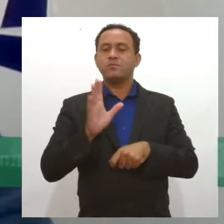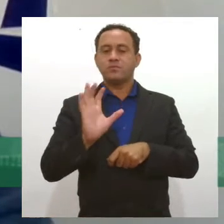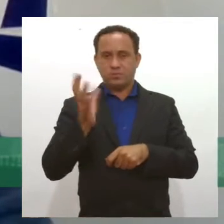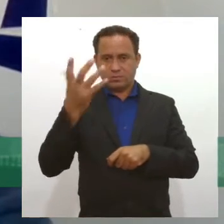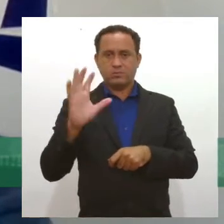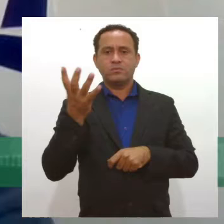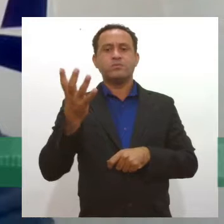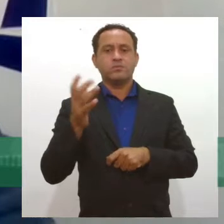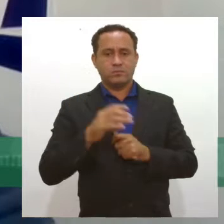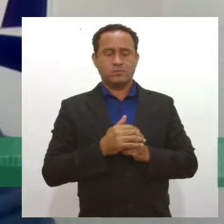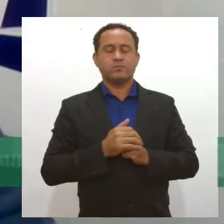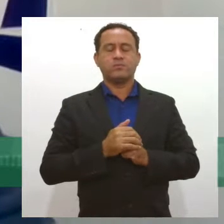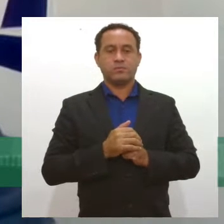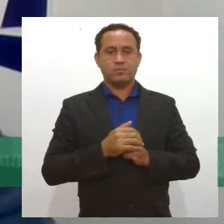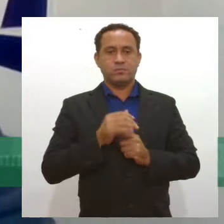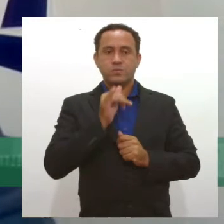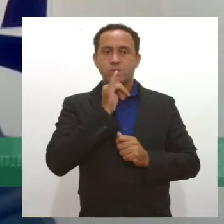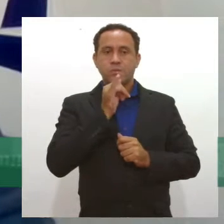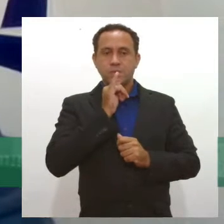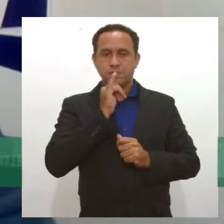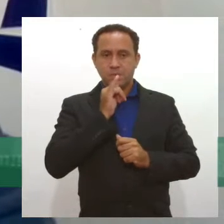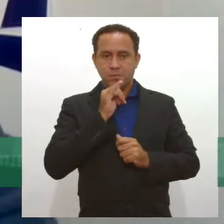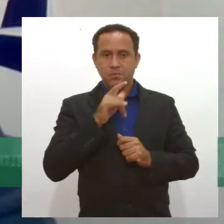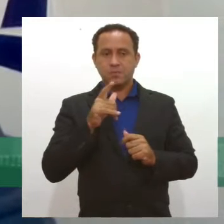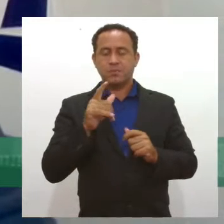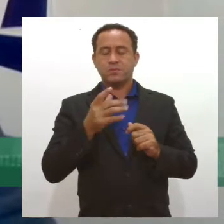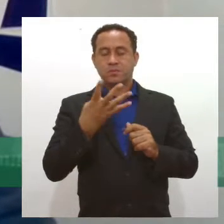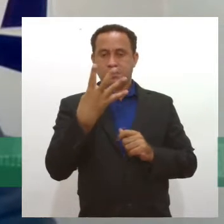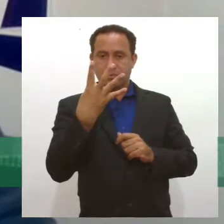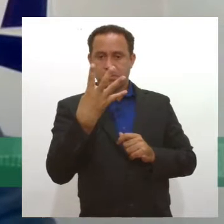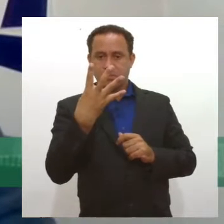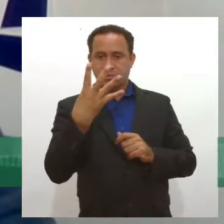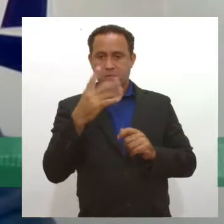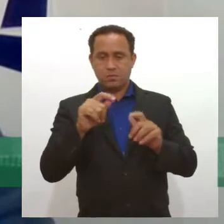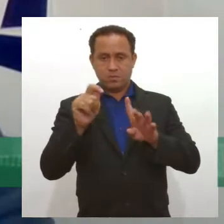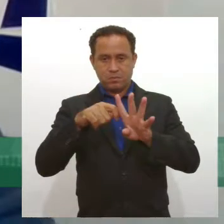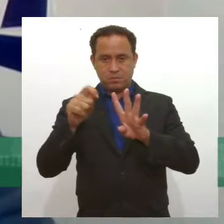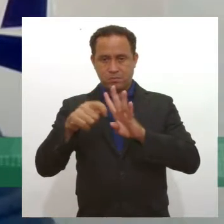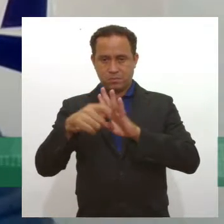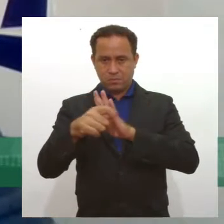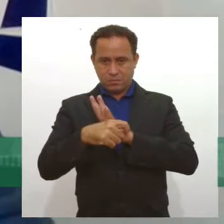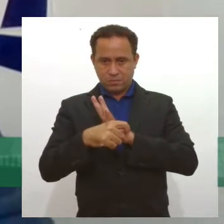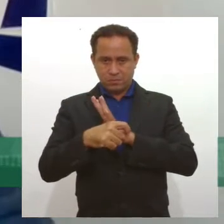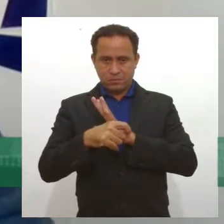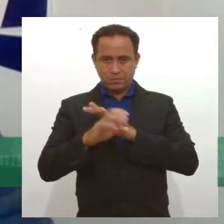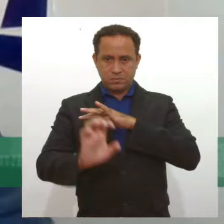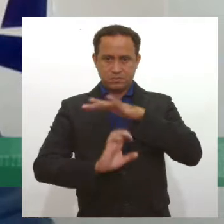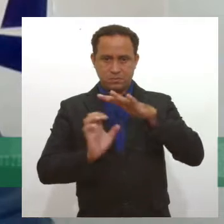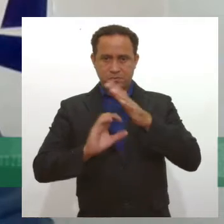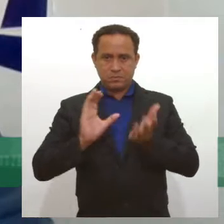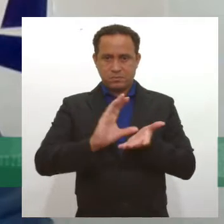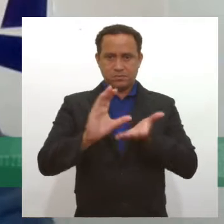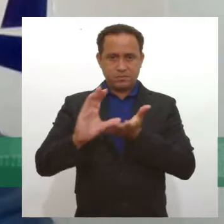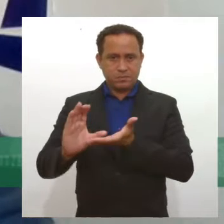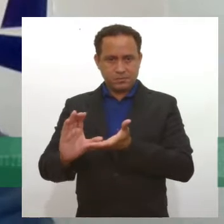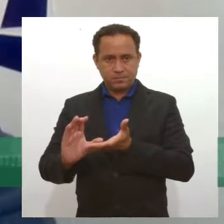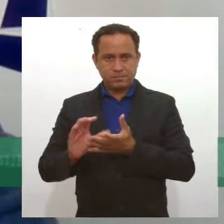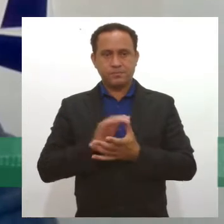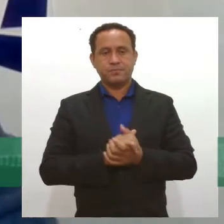Uma prova disso é que nesse quadrimestre essas empresas receberam de venture capitals,